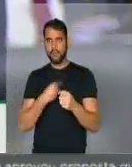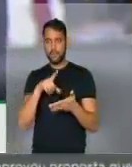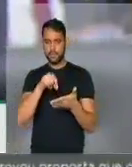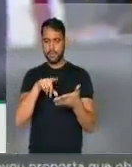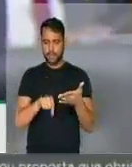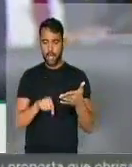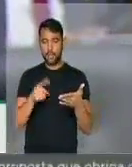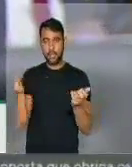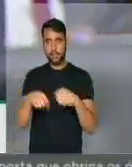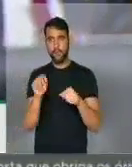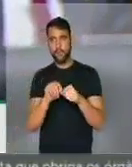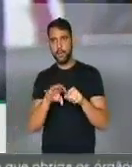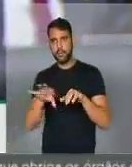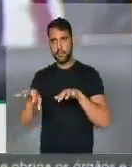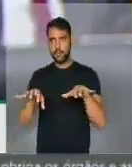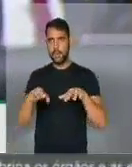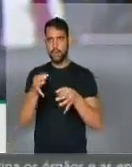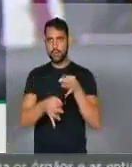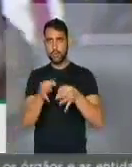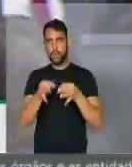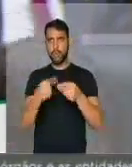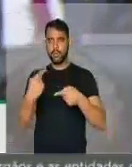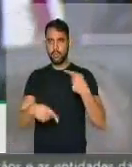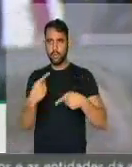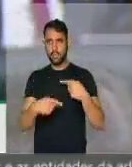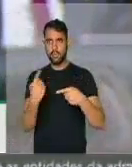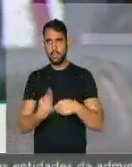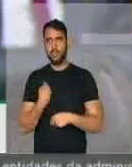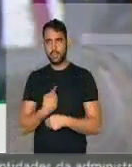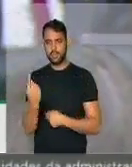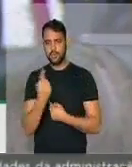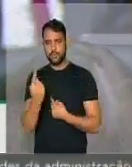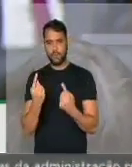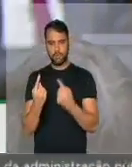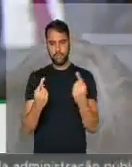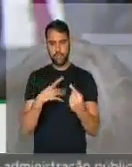destaques, nós façamos o julgamento político individualizado de cada denunciado.